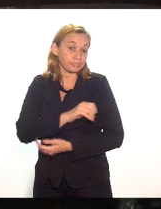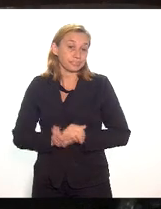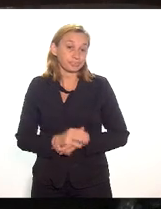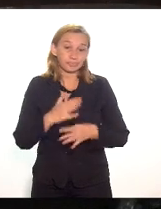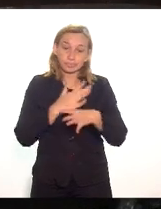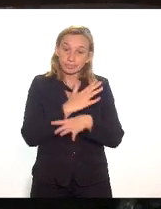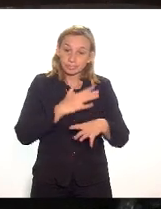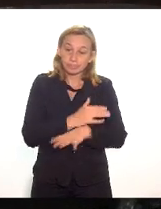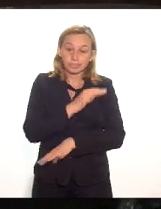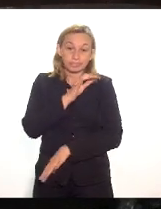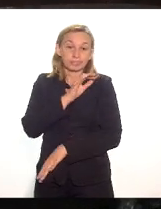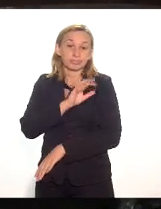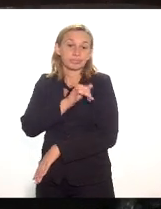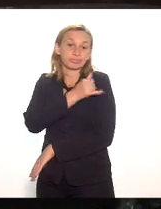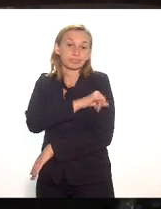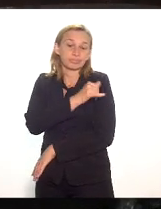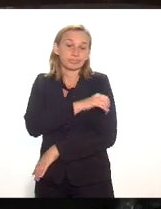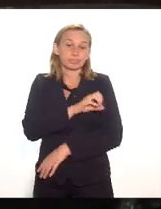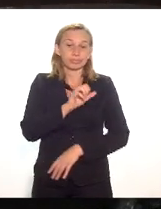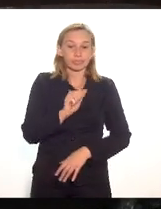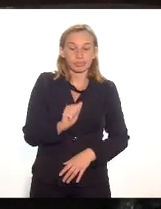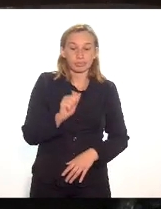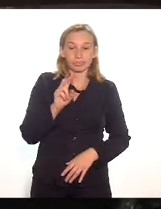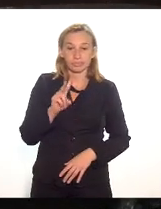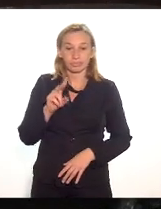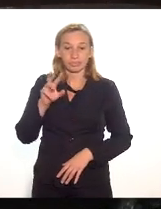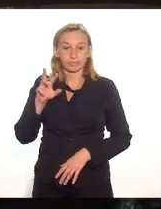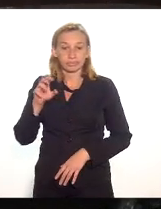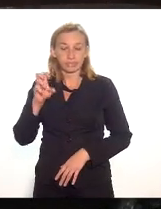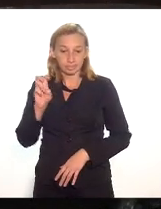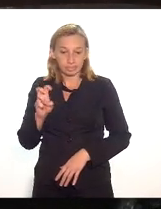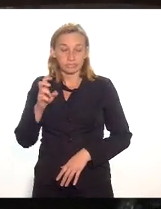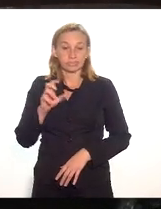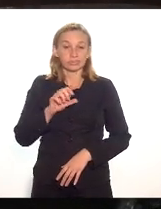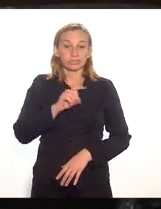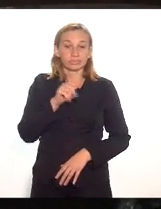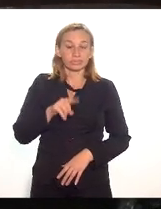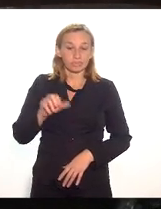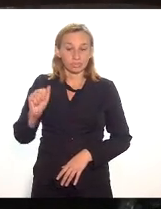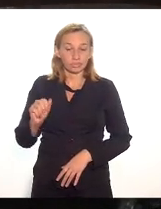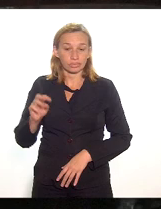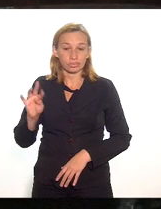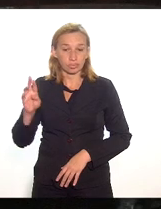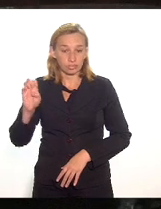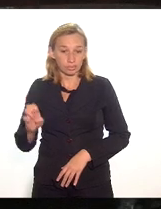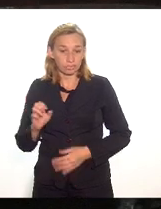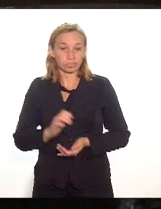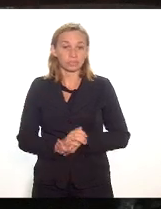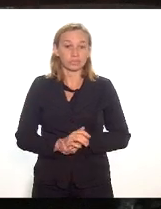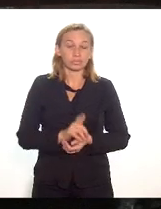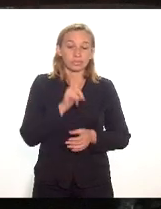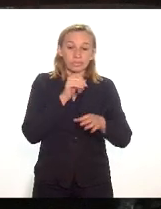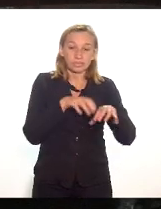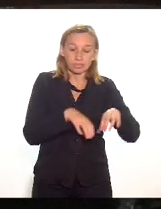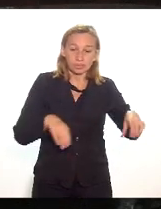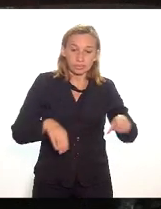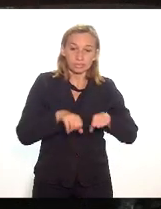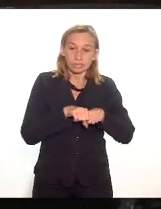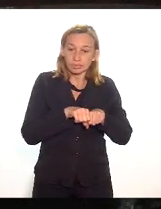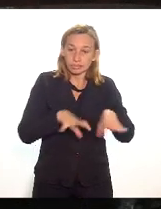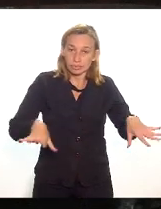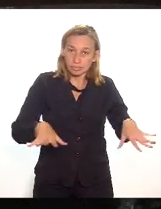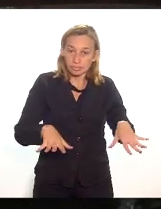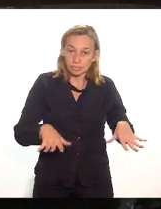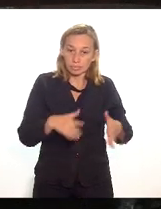cidade do Rio de Janeiro, na AP5, na Zona Oeste, onde a SEDAI, onde parte da distribuição da água,